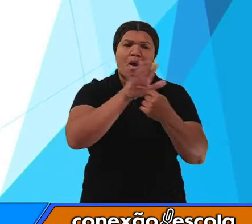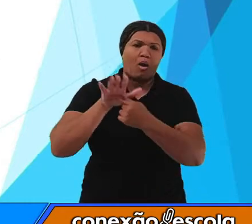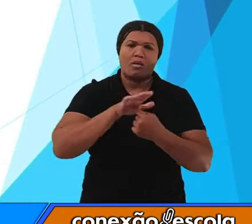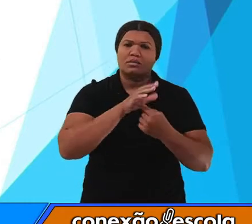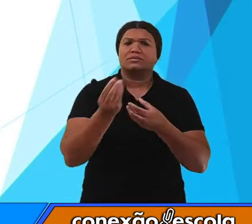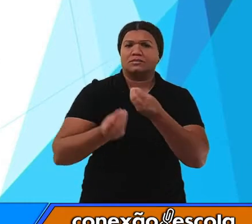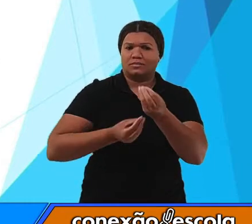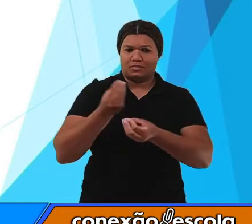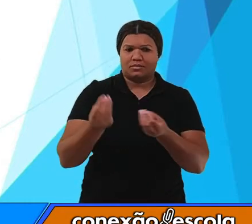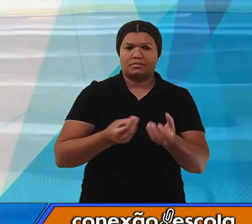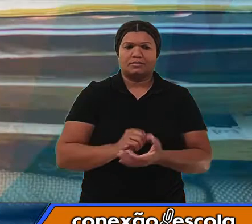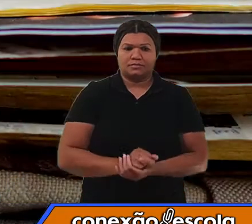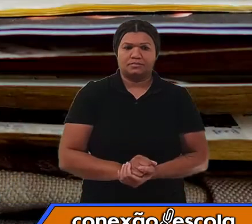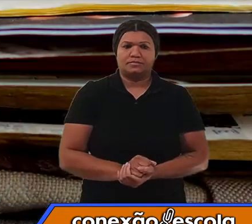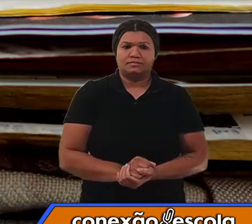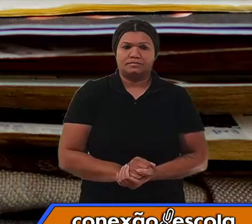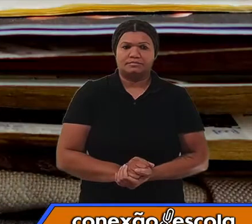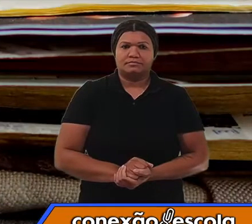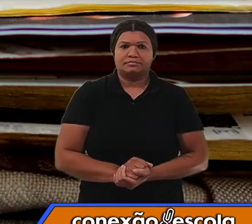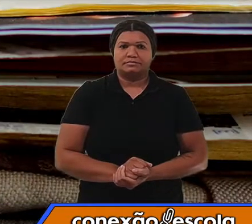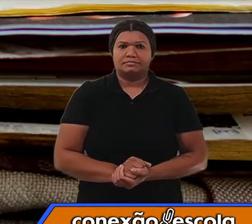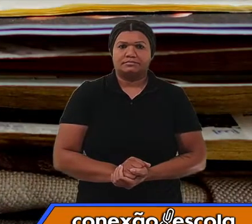demonstrativos.